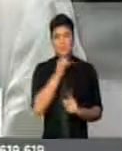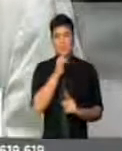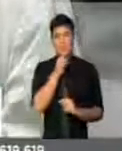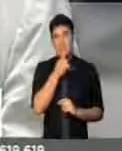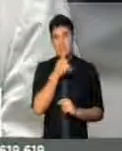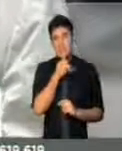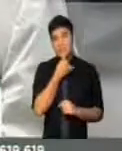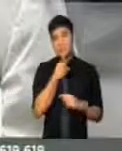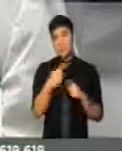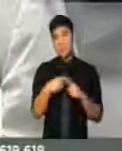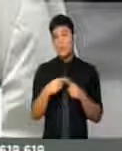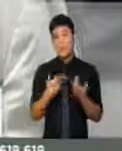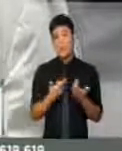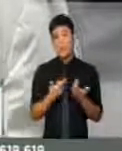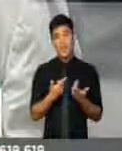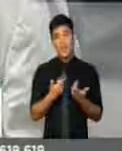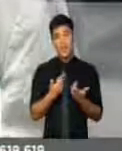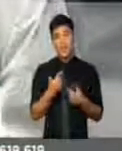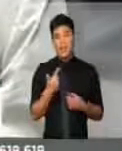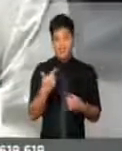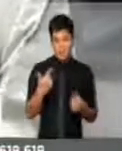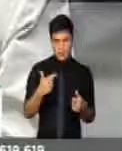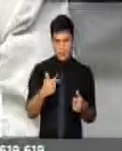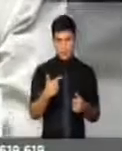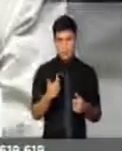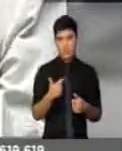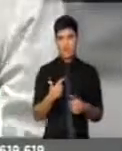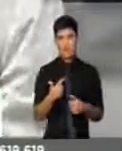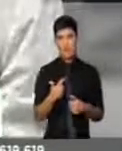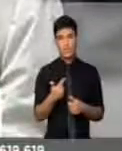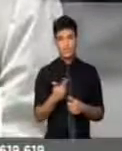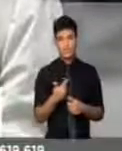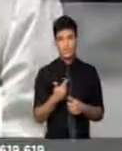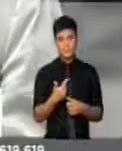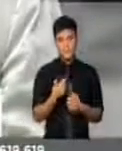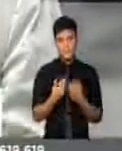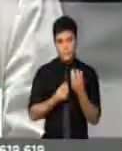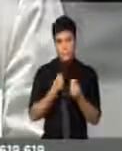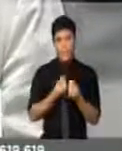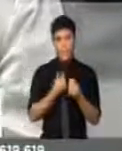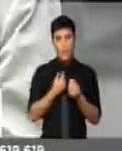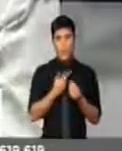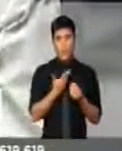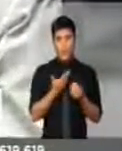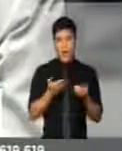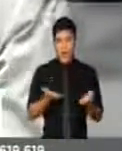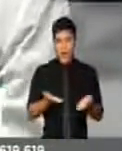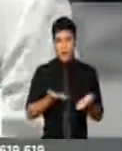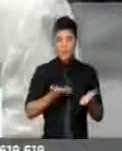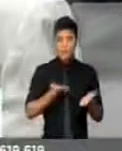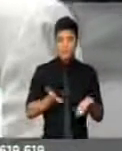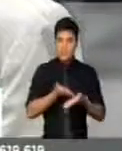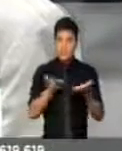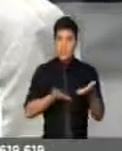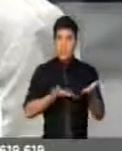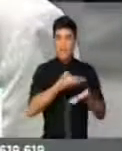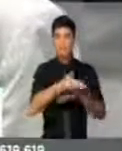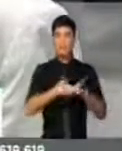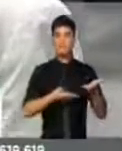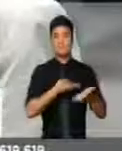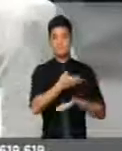cabisbaixos porque não tinham eco nas suas propostas de promover o diálogo da